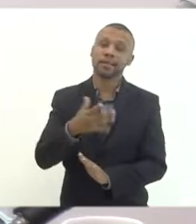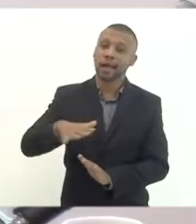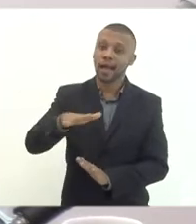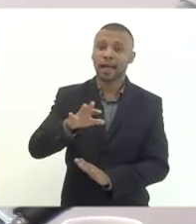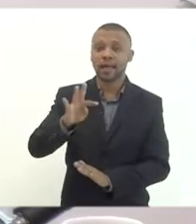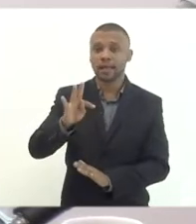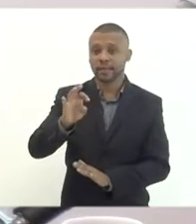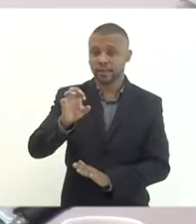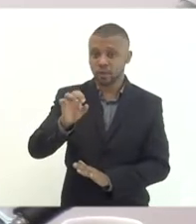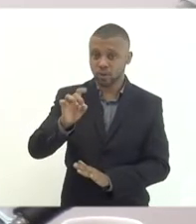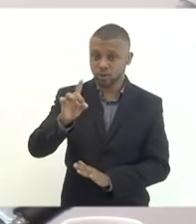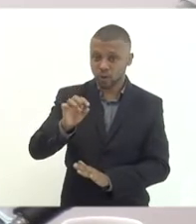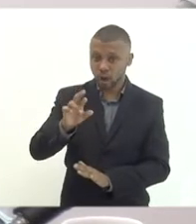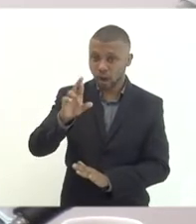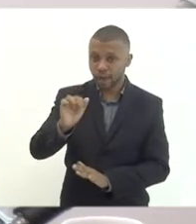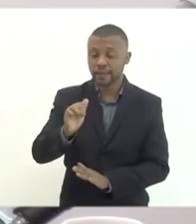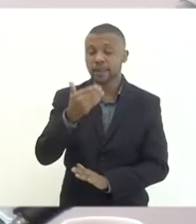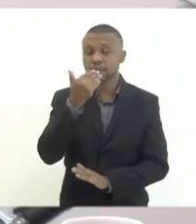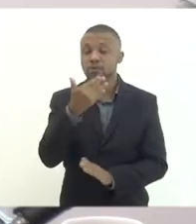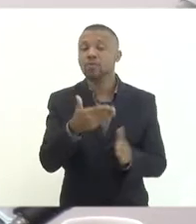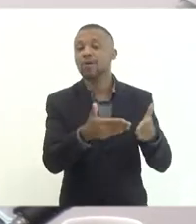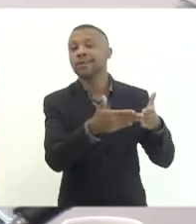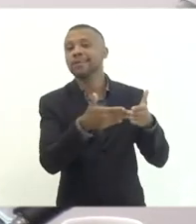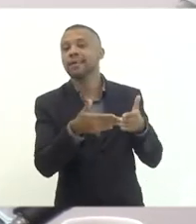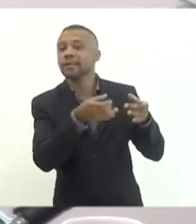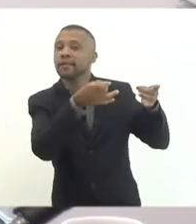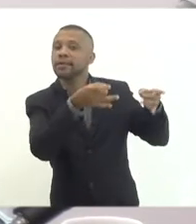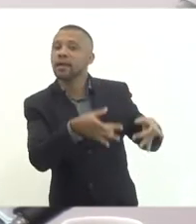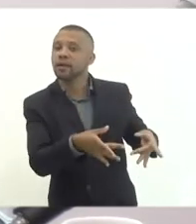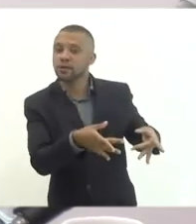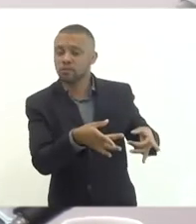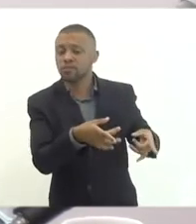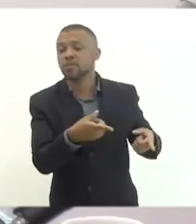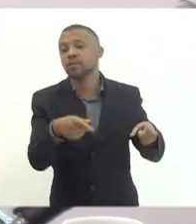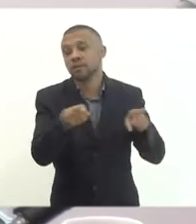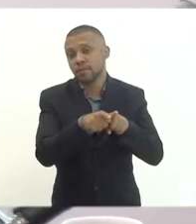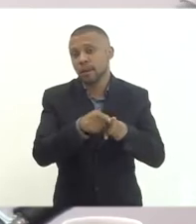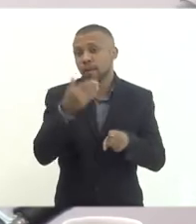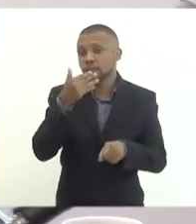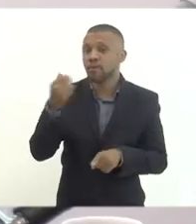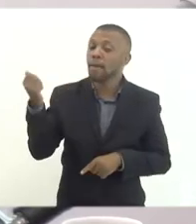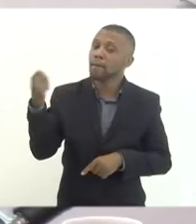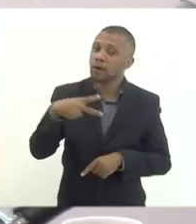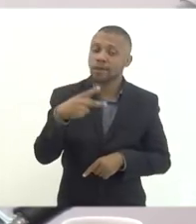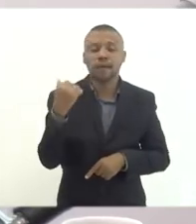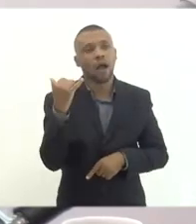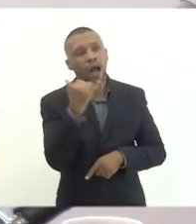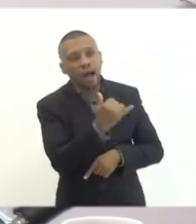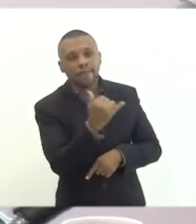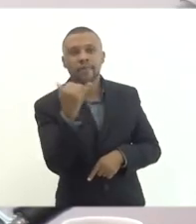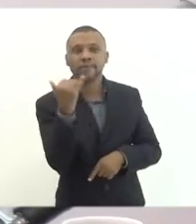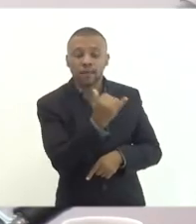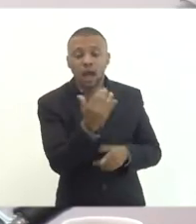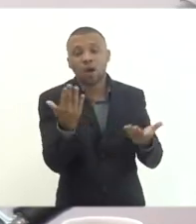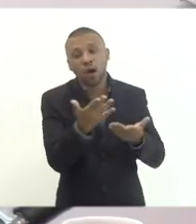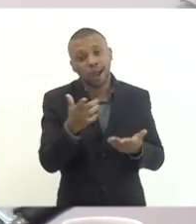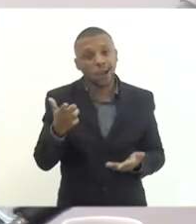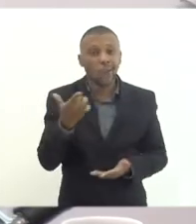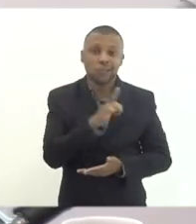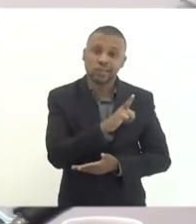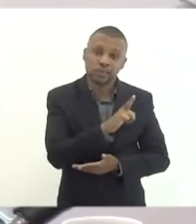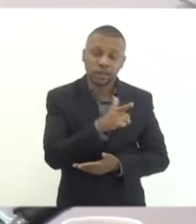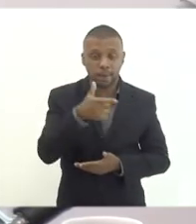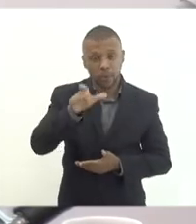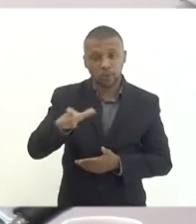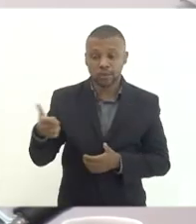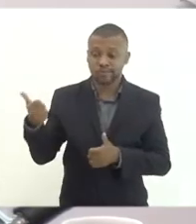era Teodora tá saindo de licença e aposentadoria ela vem anunciando há muito tempo agora concretizou e a pessoa